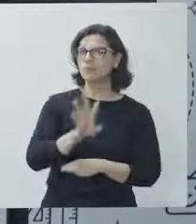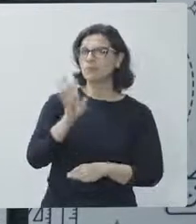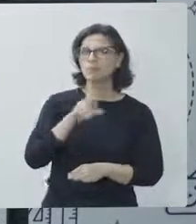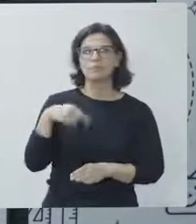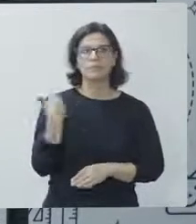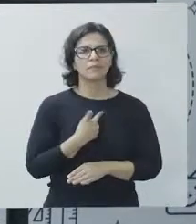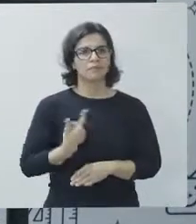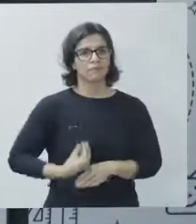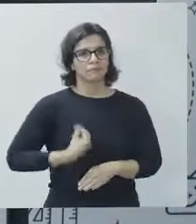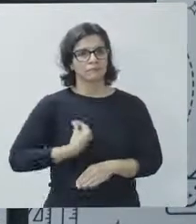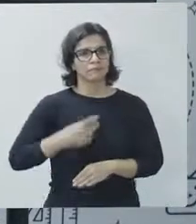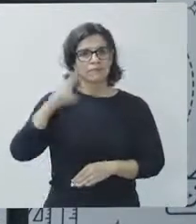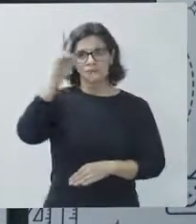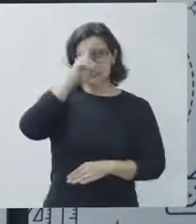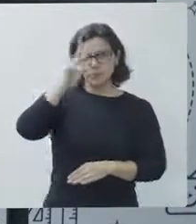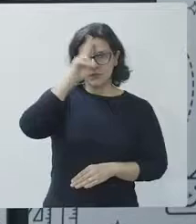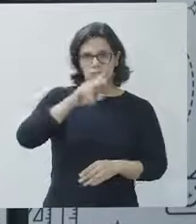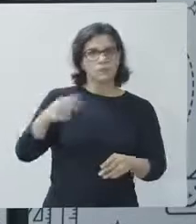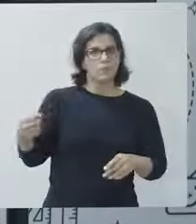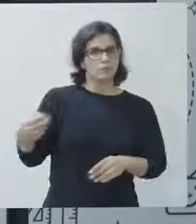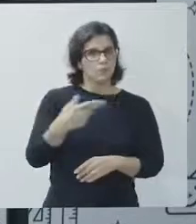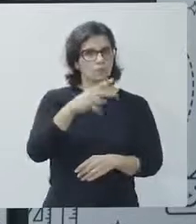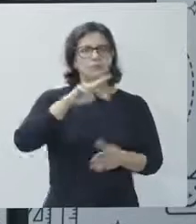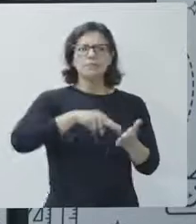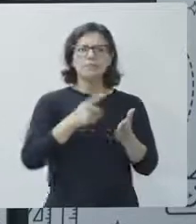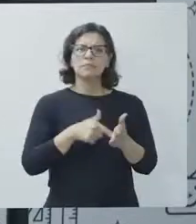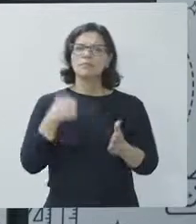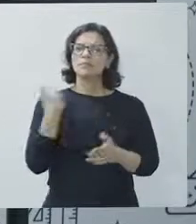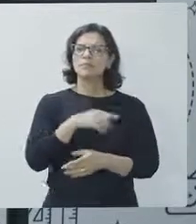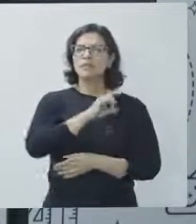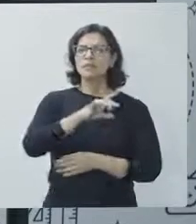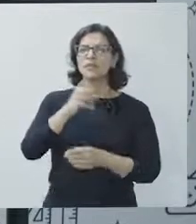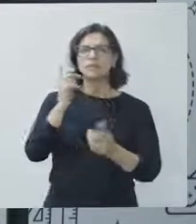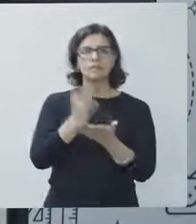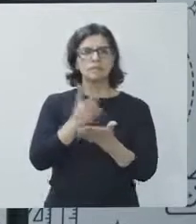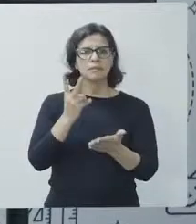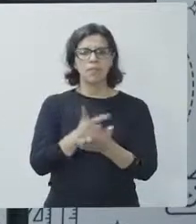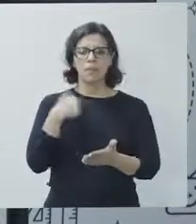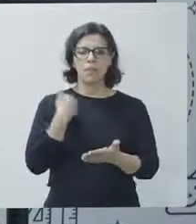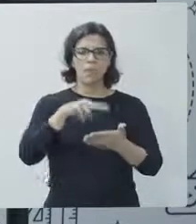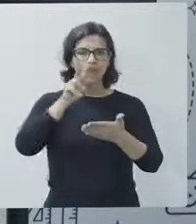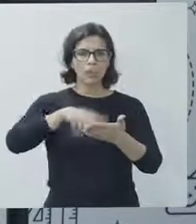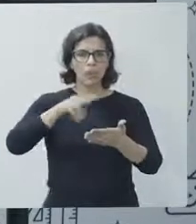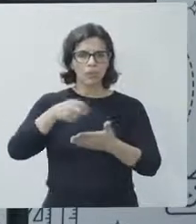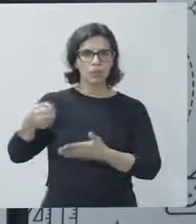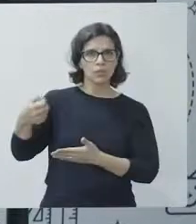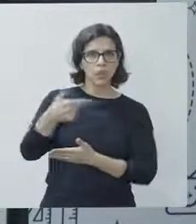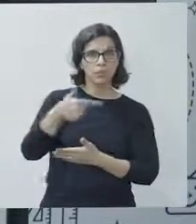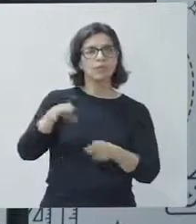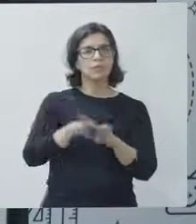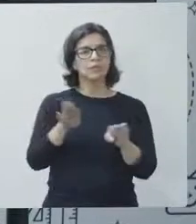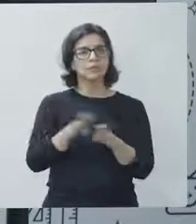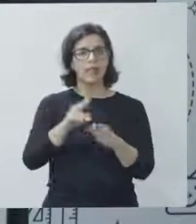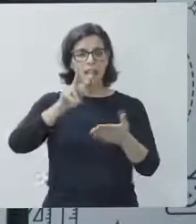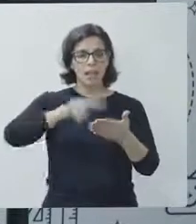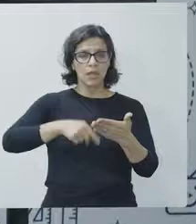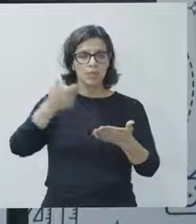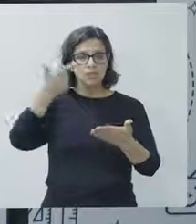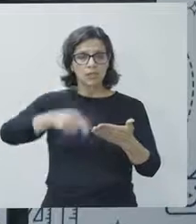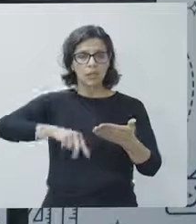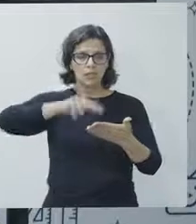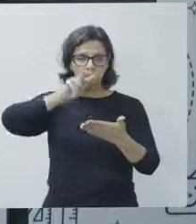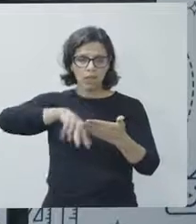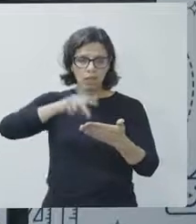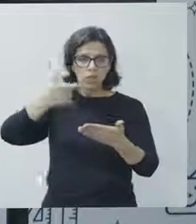nós revivermos histórias é o quê? É que cada vez que a gente faz a leitura novamente do mesmo texto,